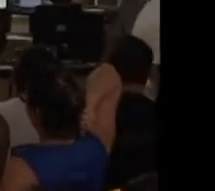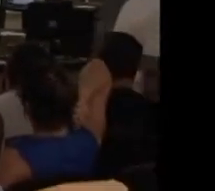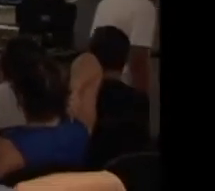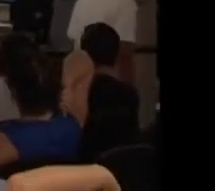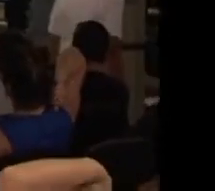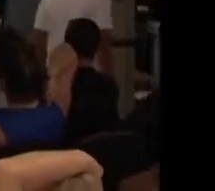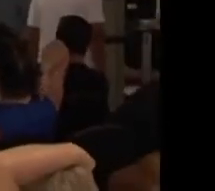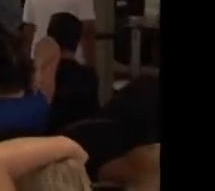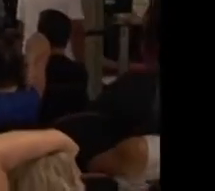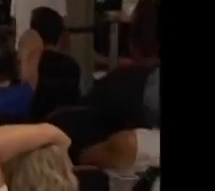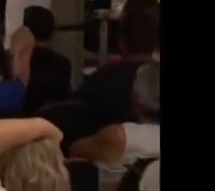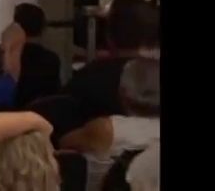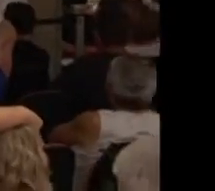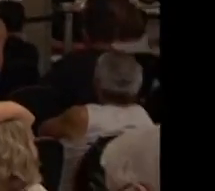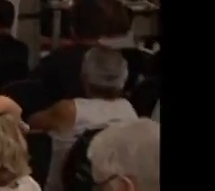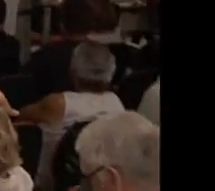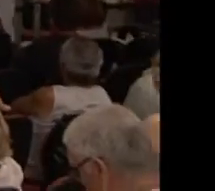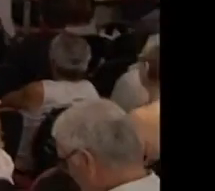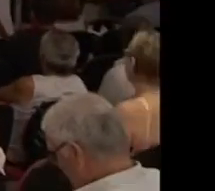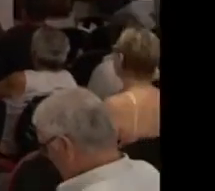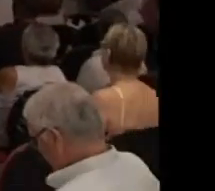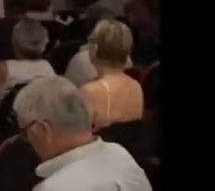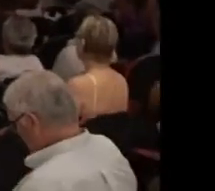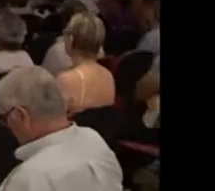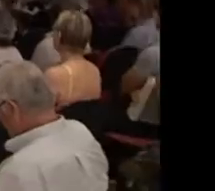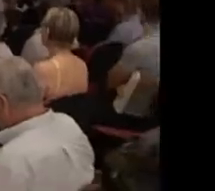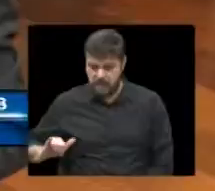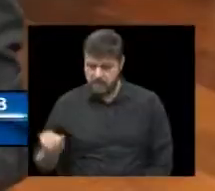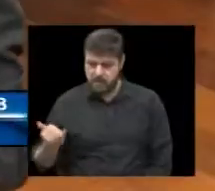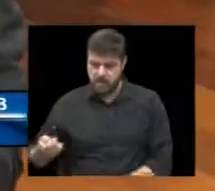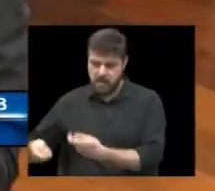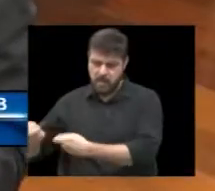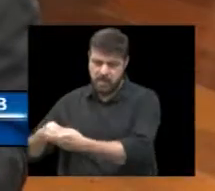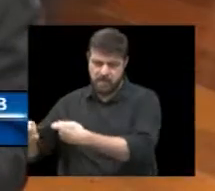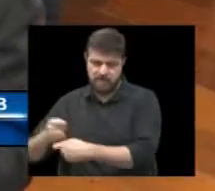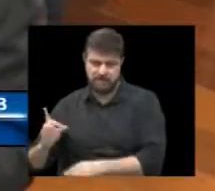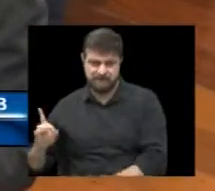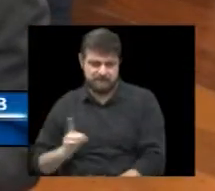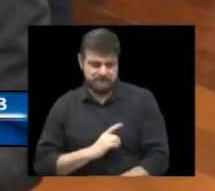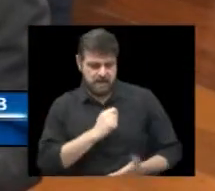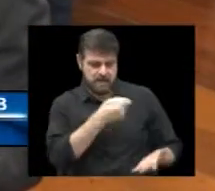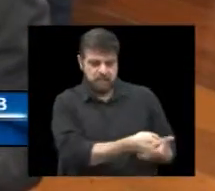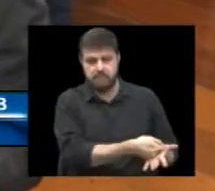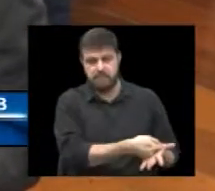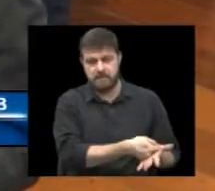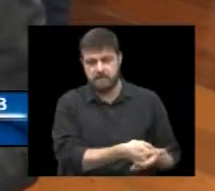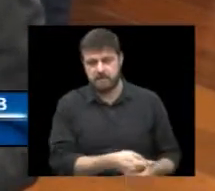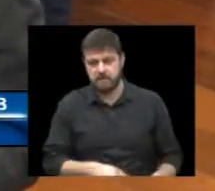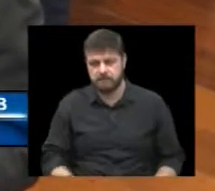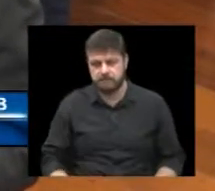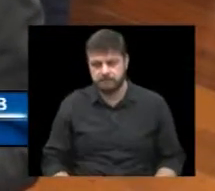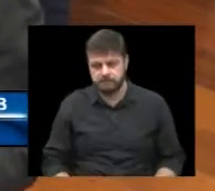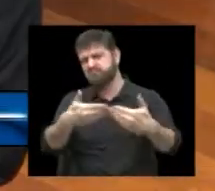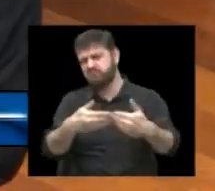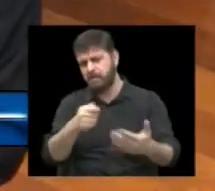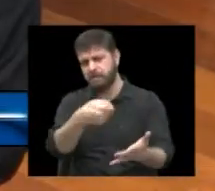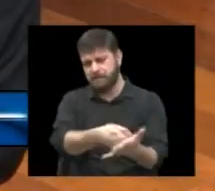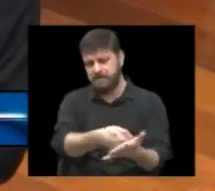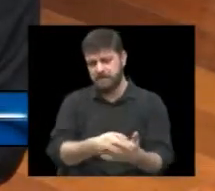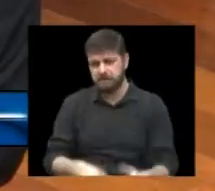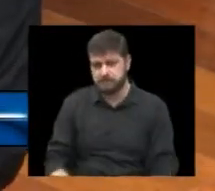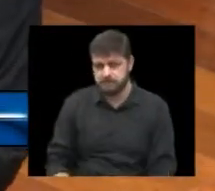que podem ser divididos em até 61 parcelas. Antes da votação, vereadores usaram o microfone